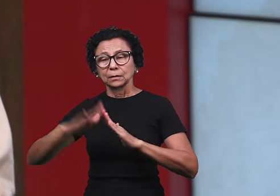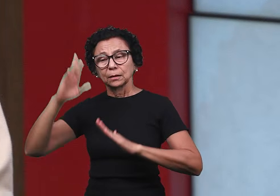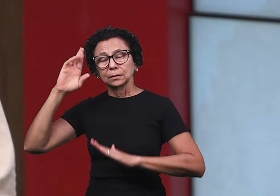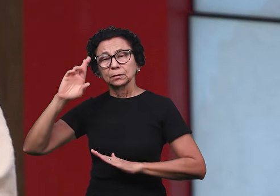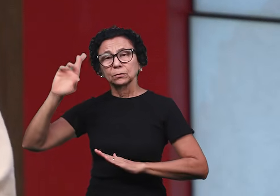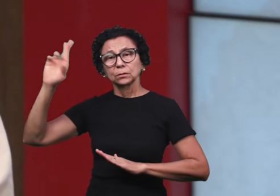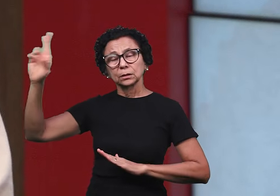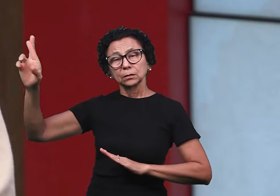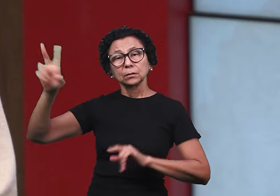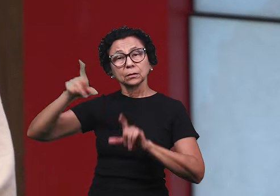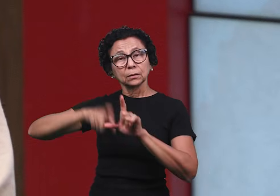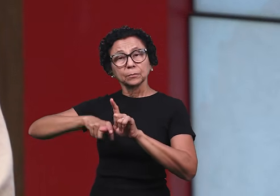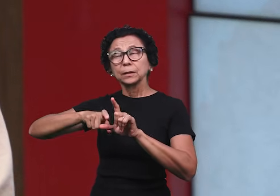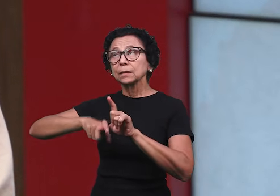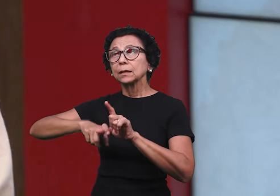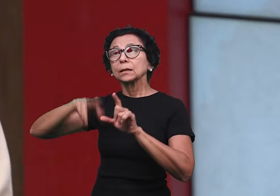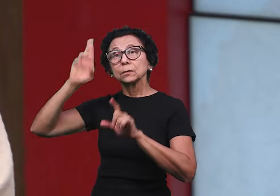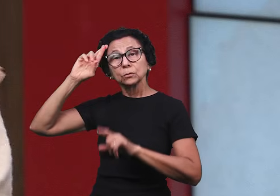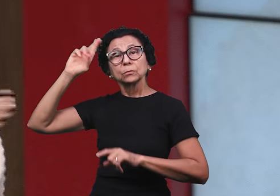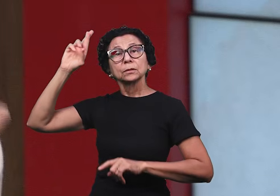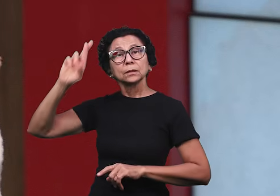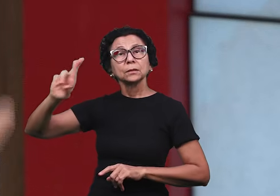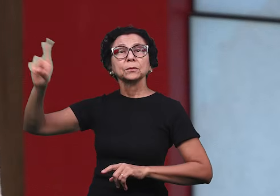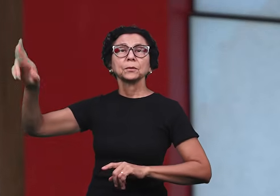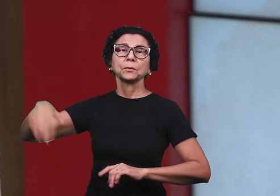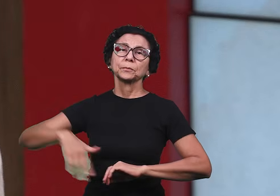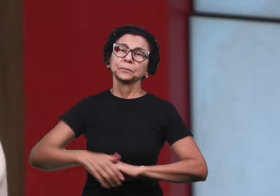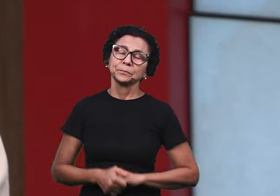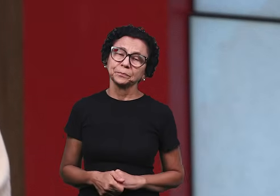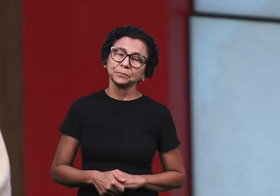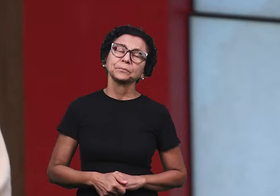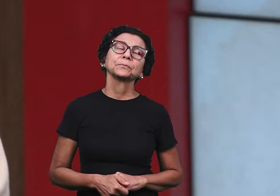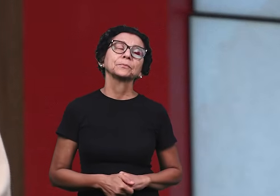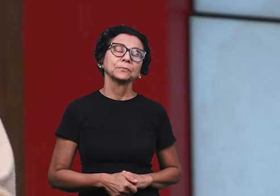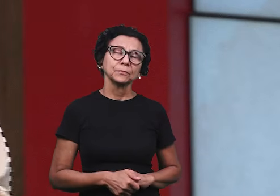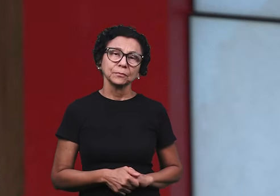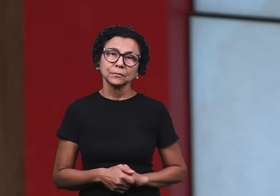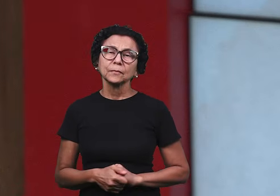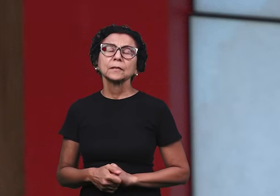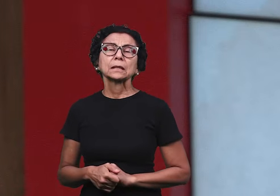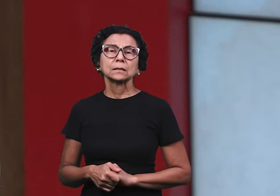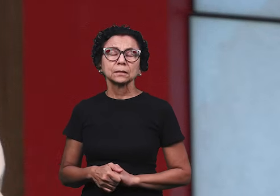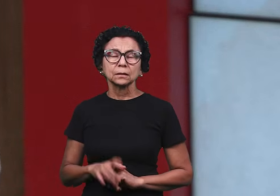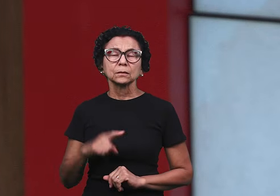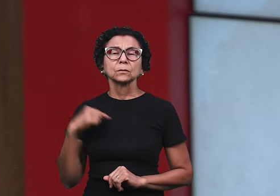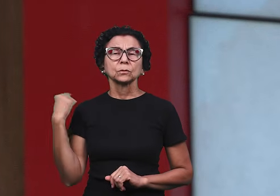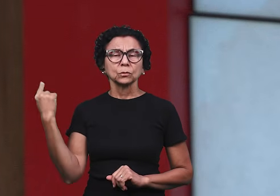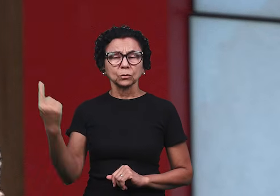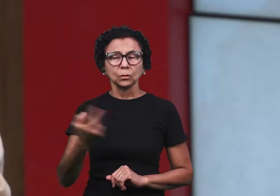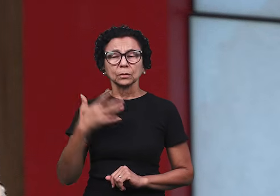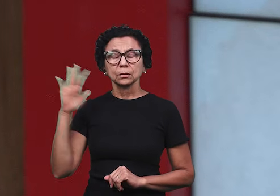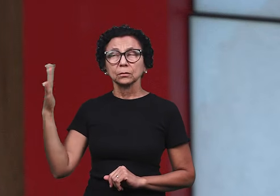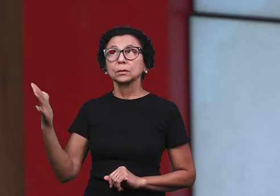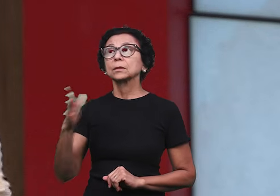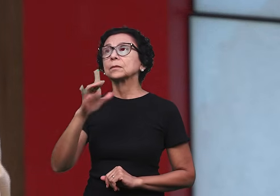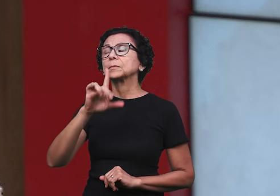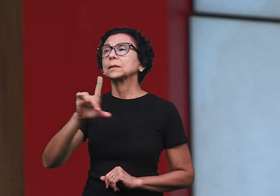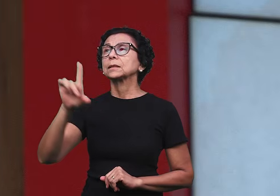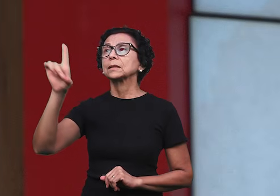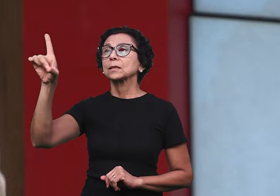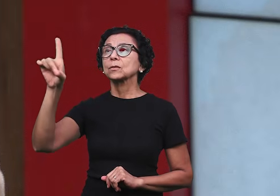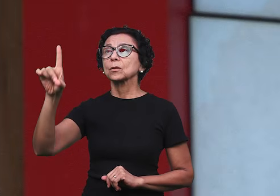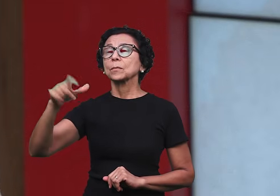à dependência de um Senhor. E é isso que o Senhor nos convida a fazer. Somos adoradores quando reconhecemos Ele,